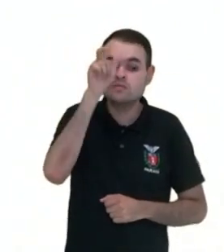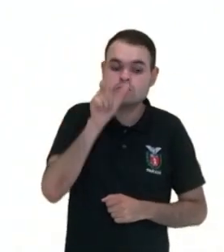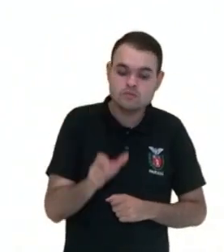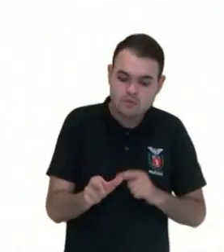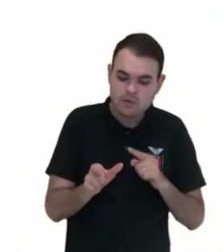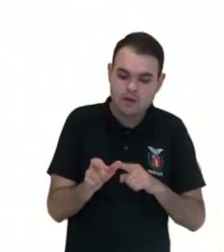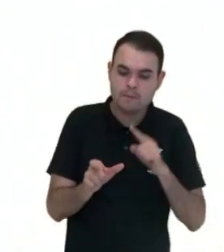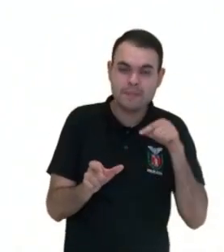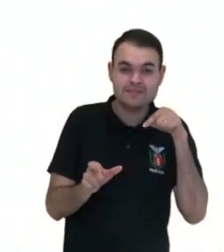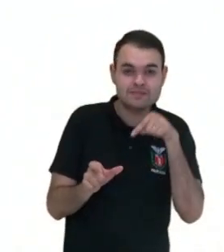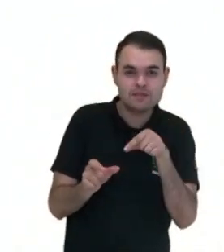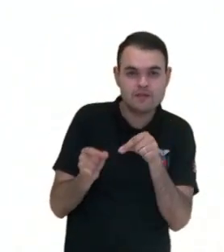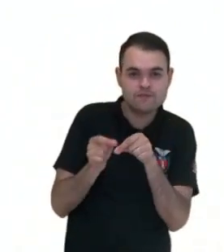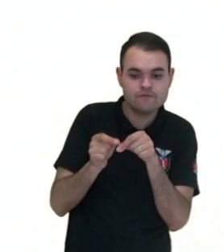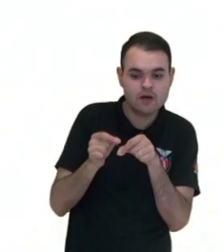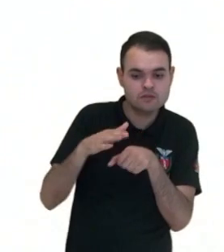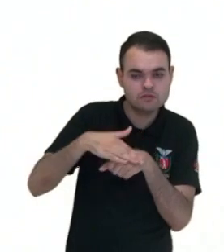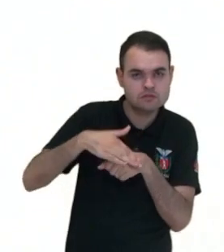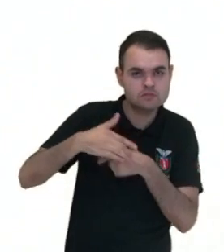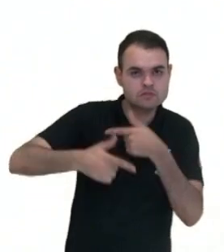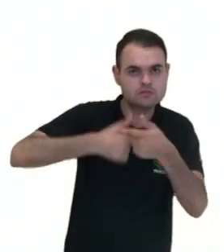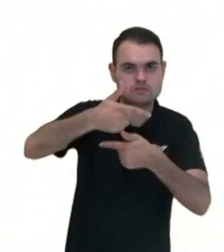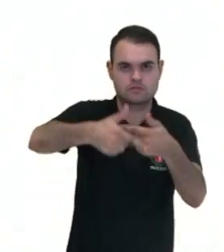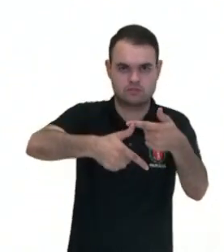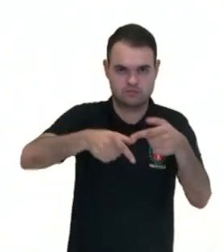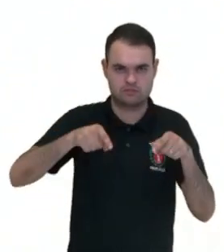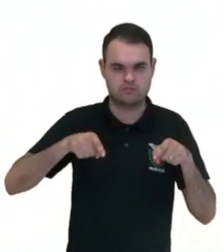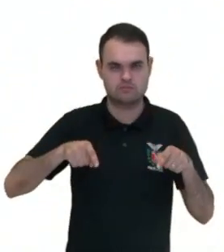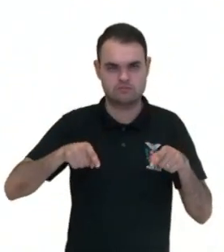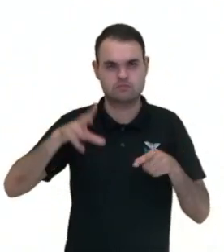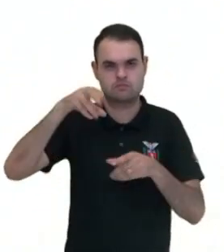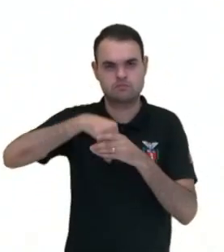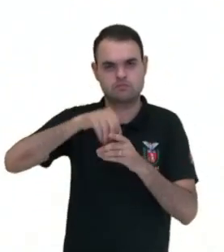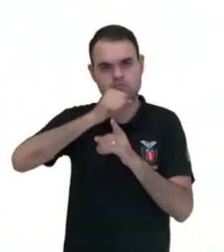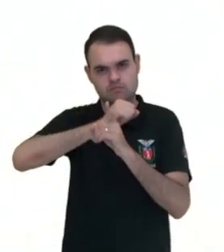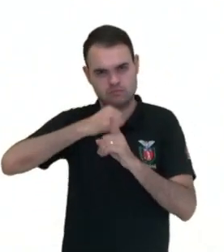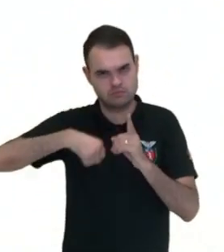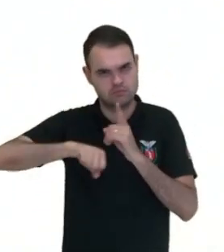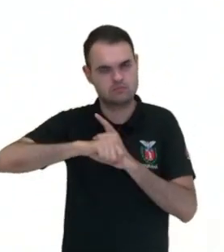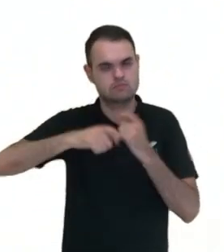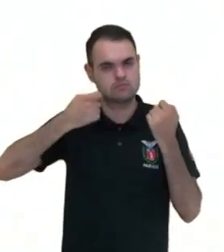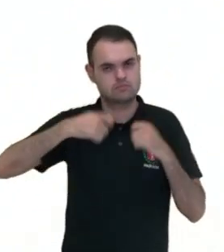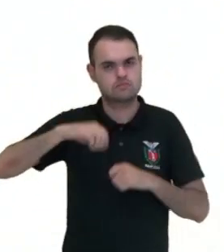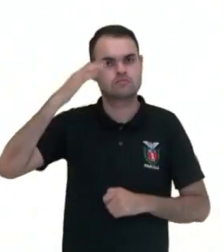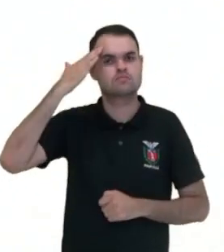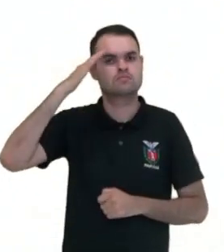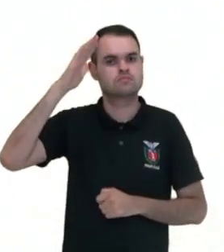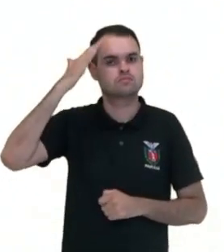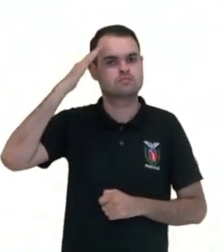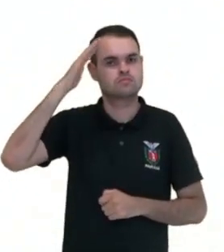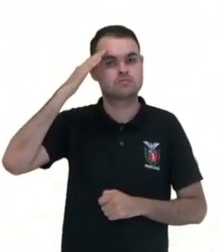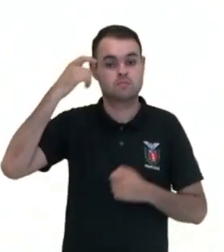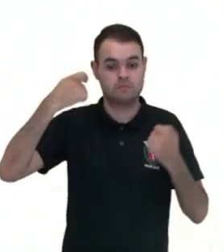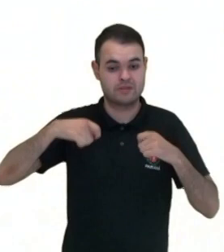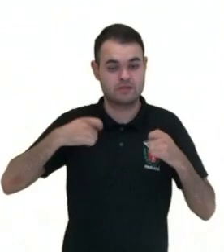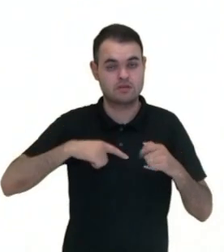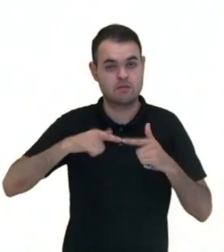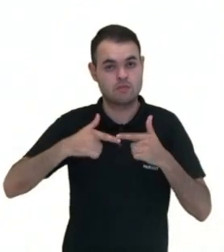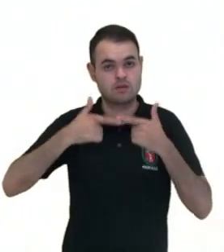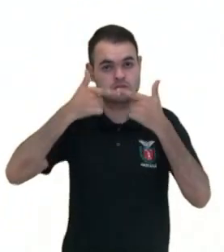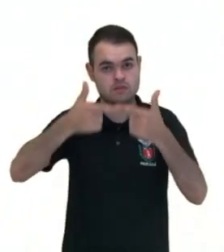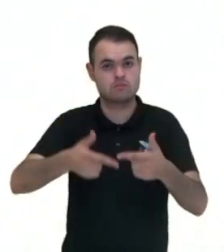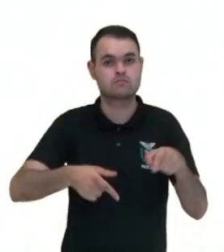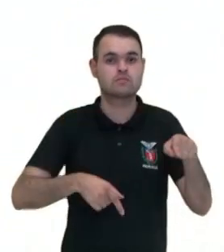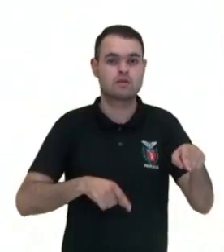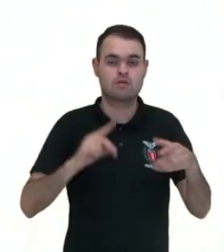pela atividade realizada pelo homem ou pela sociedade. É preciso que haja uma ação para que